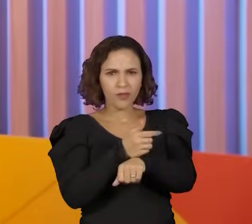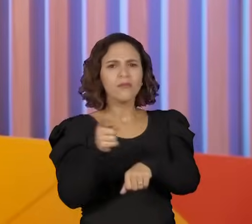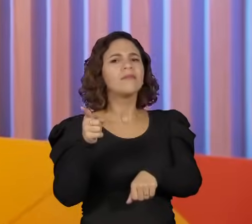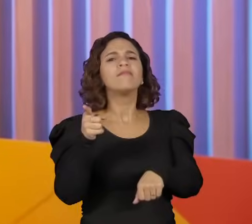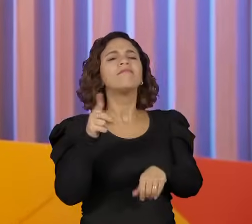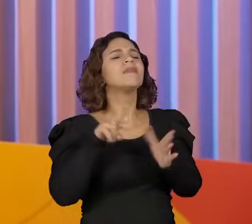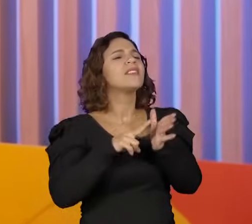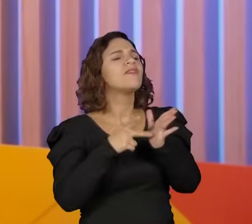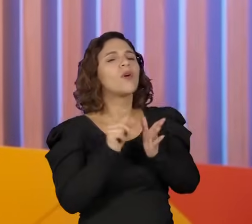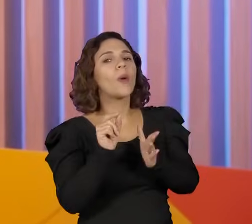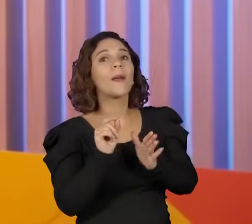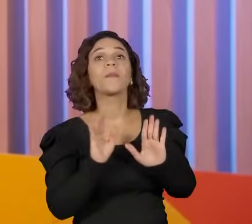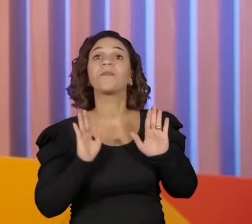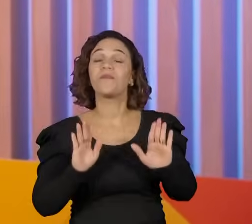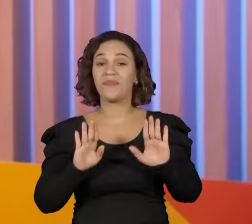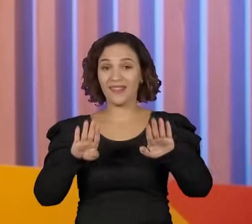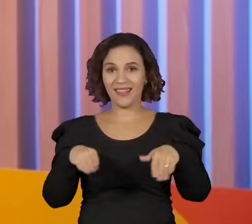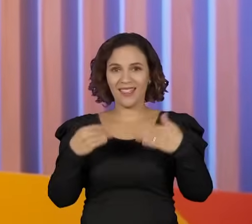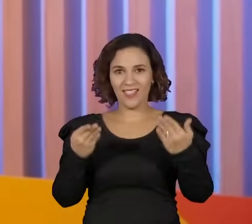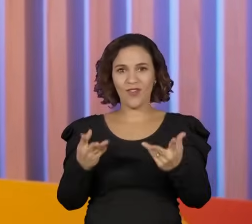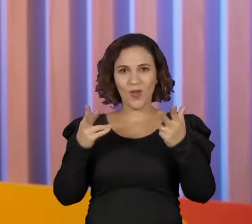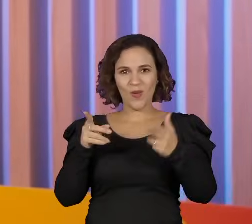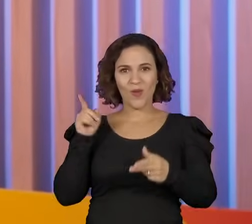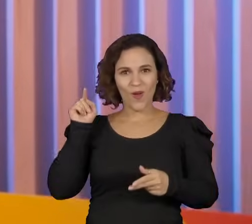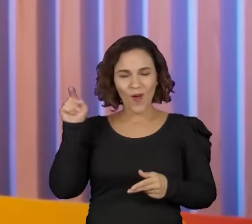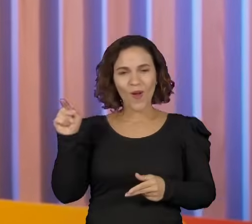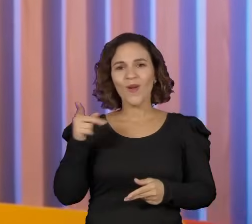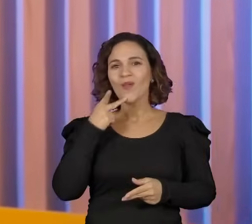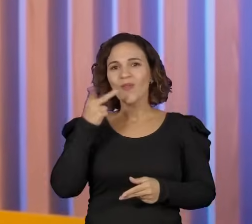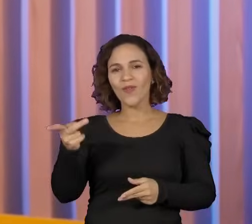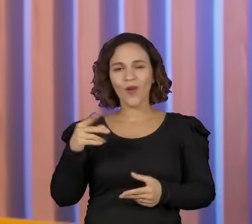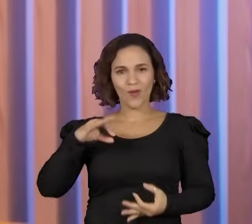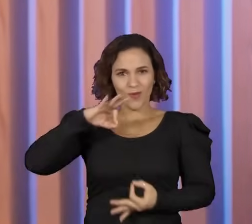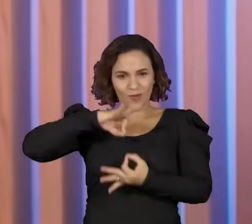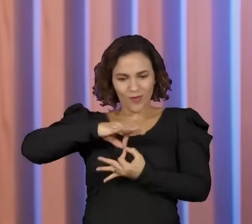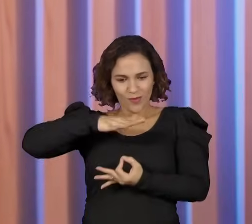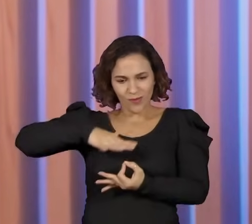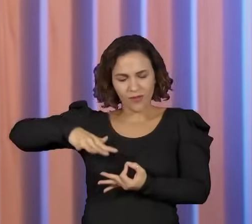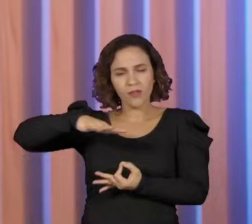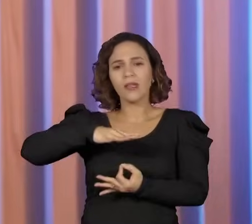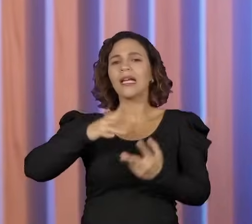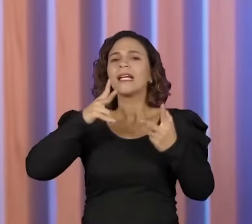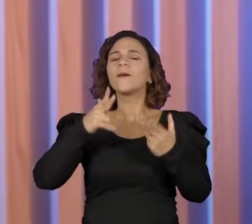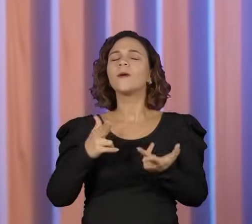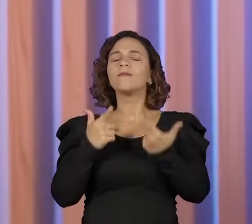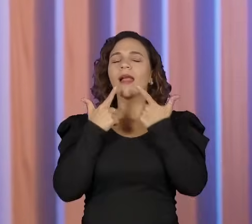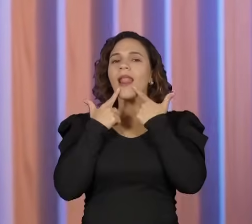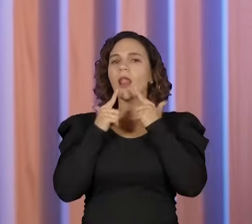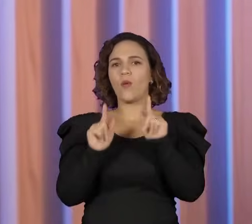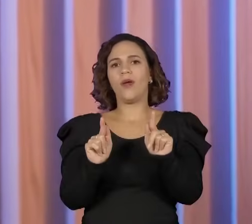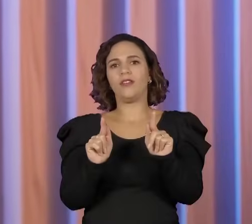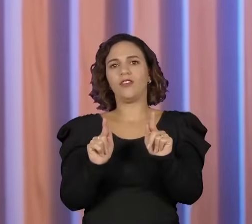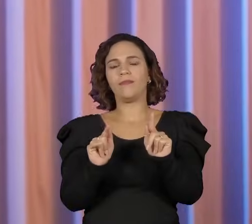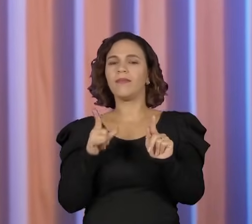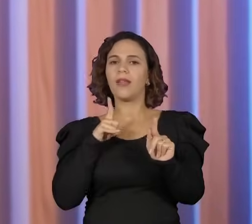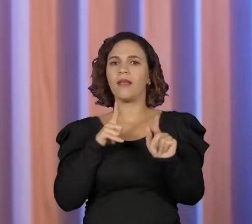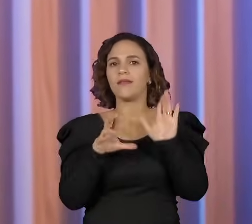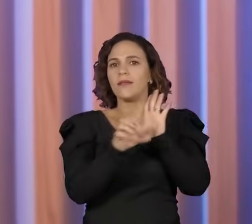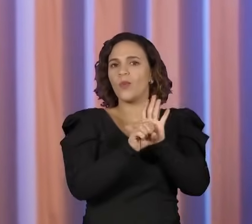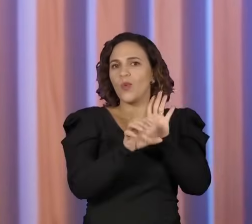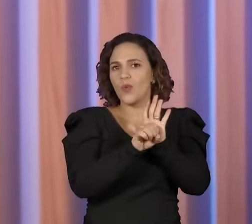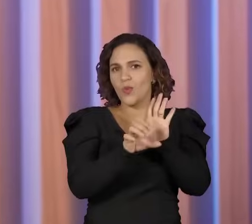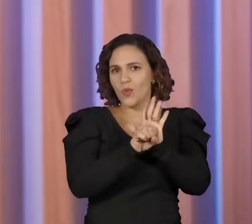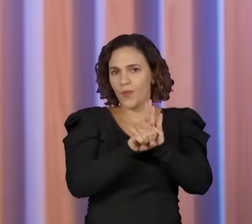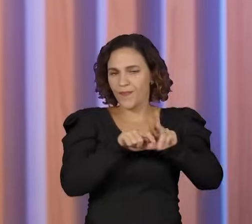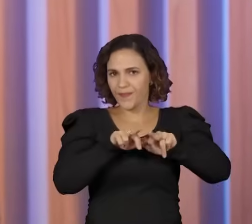O tarô, como a astrologia da papisa, é uma linguagem. É uma linguagem simbólica.